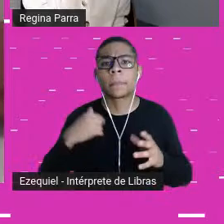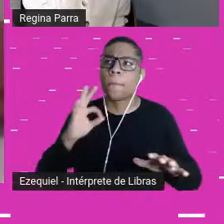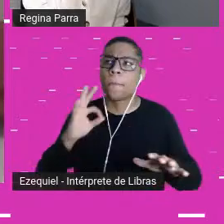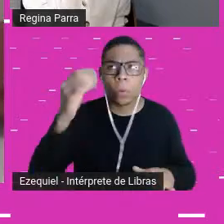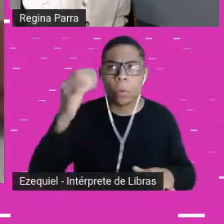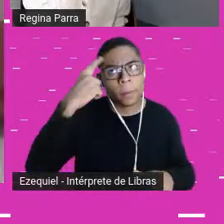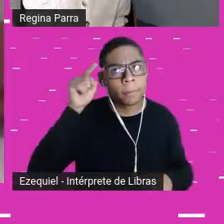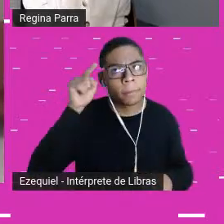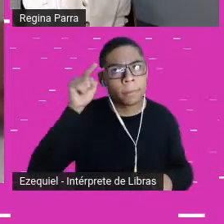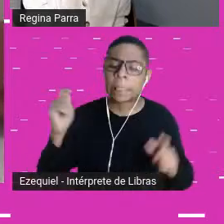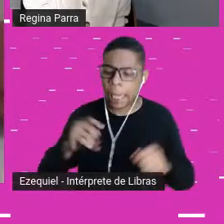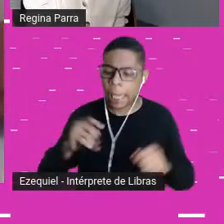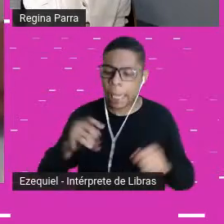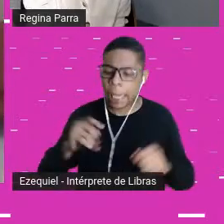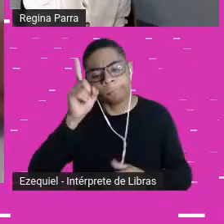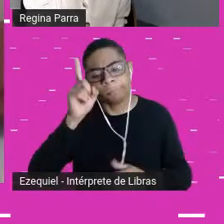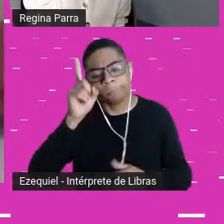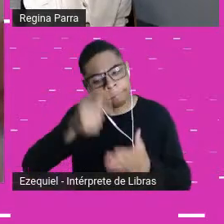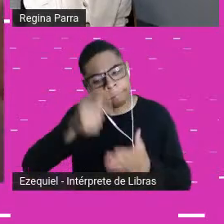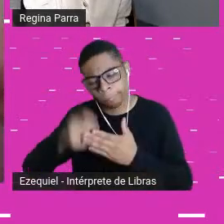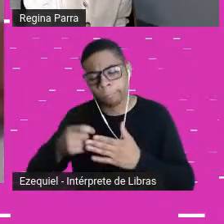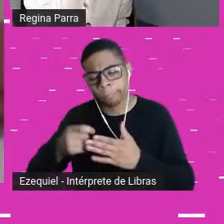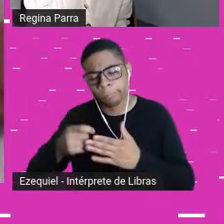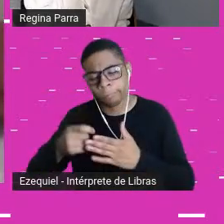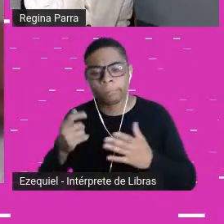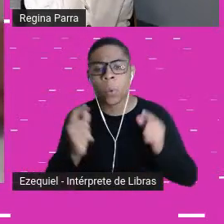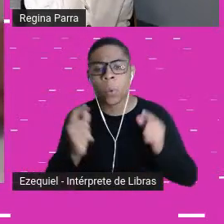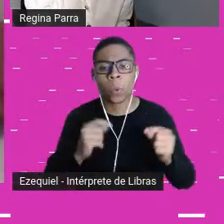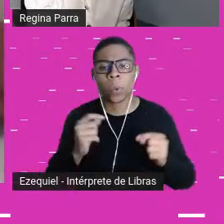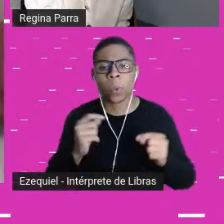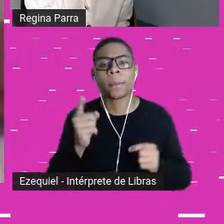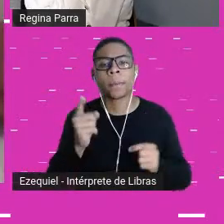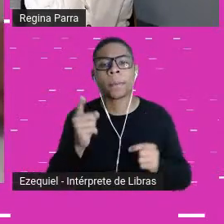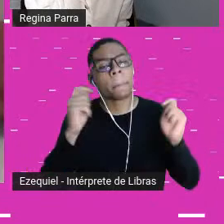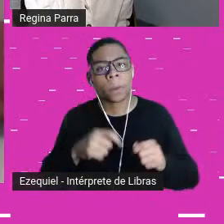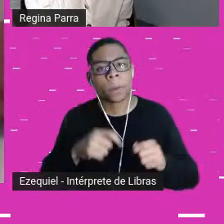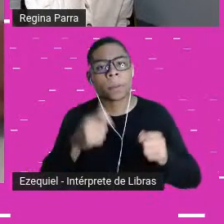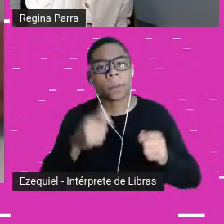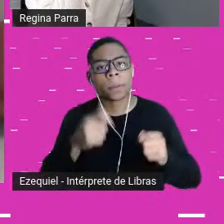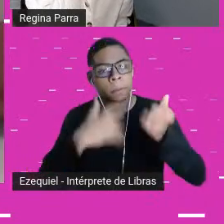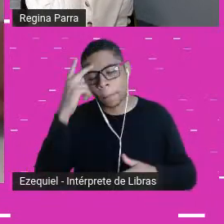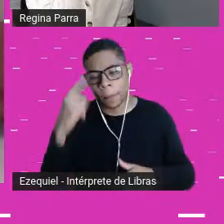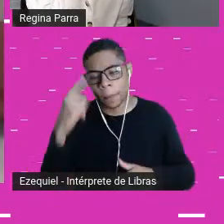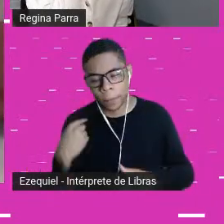que vocês trouxessem para a gente essa memoriazinha que é muito particular